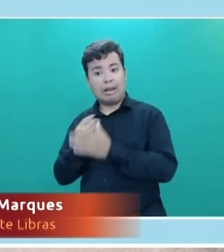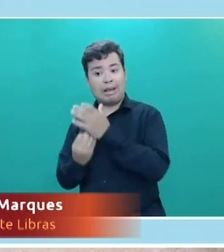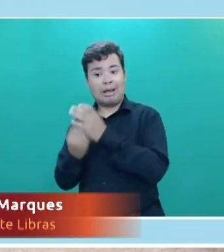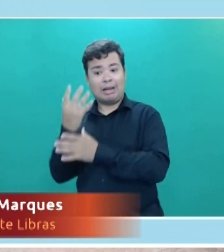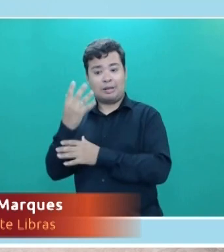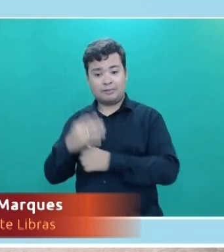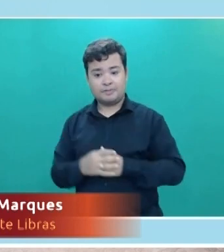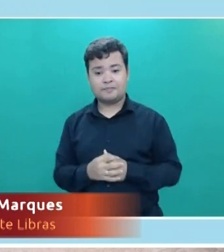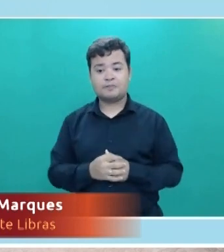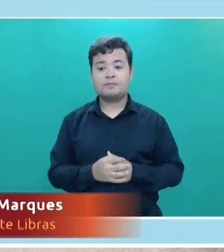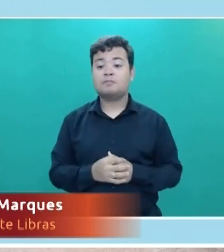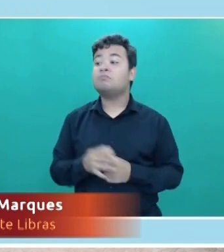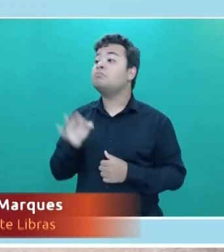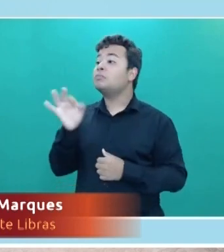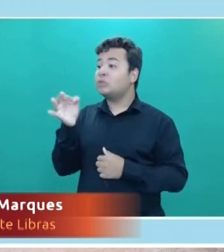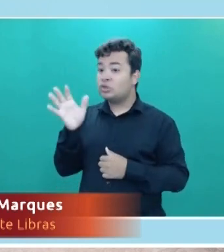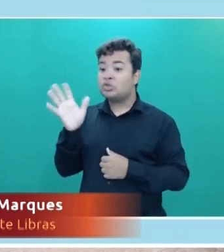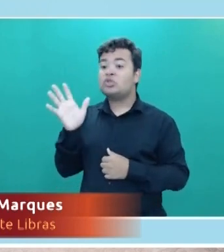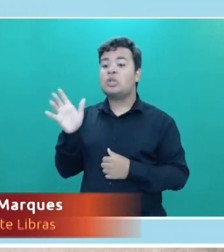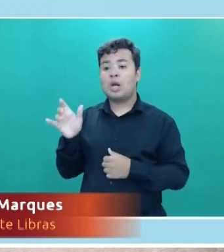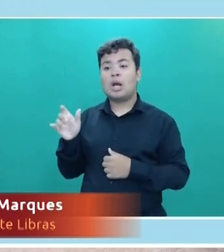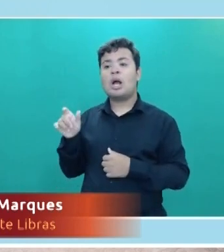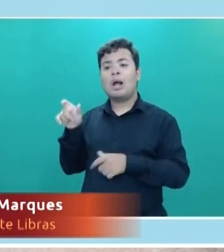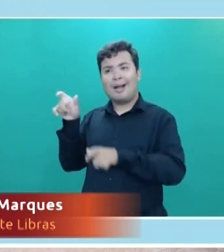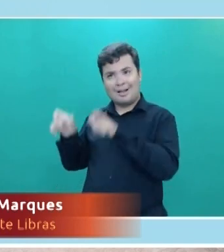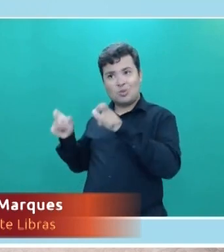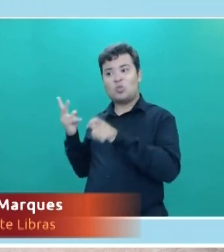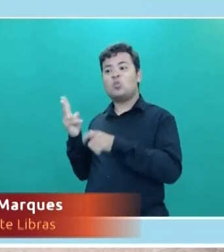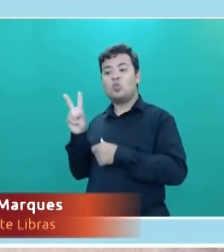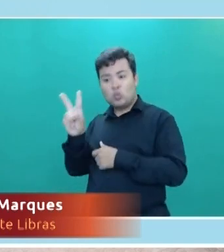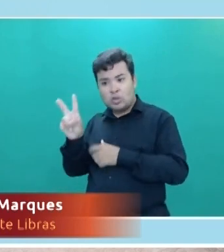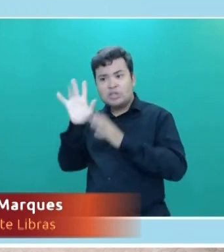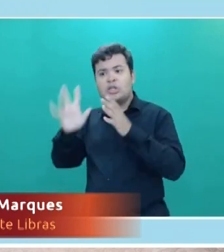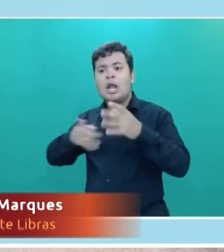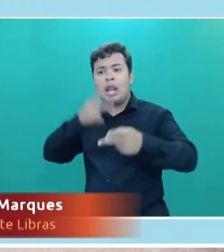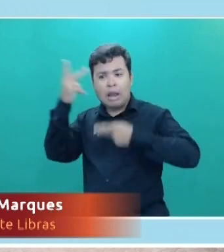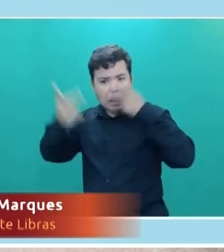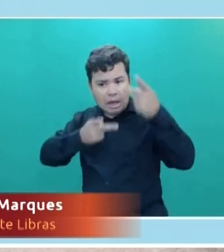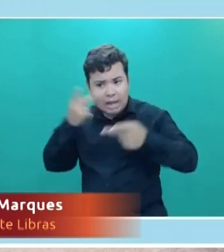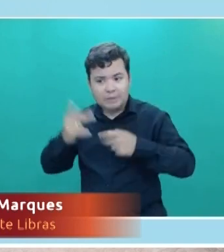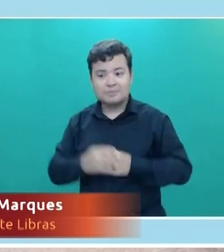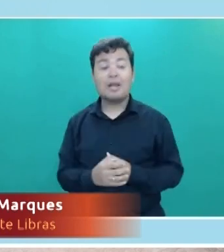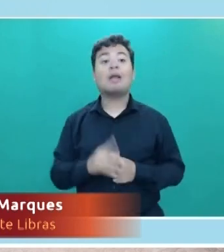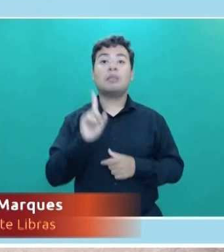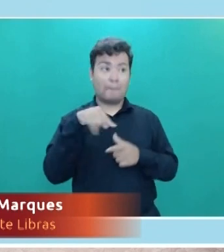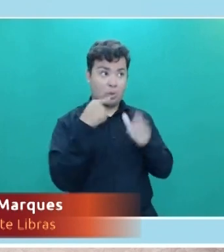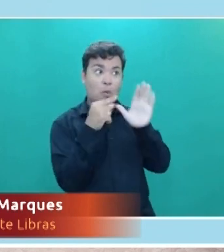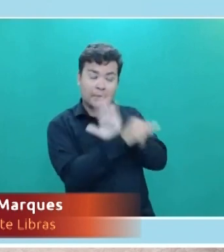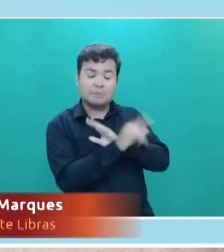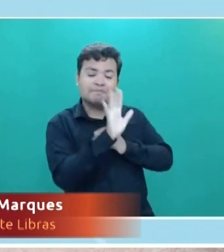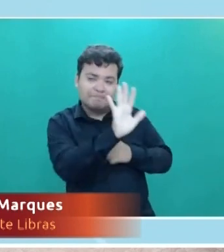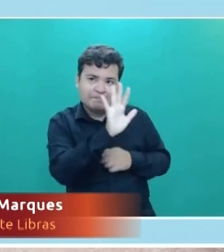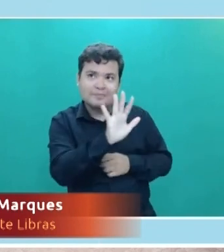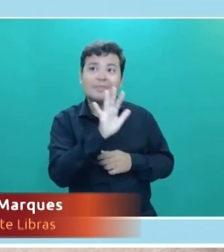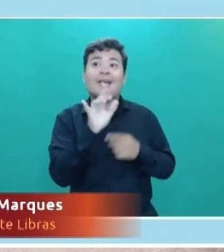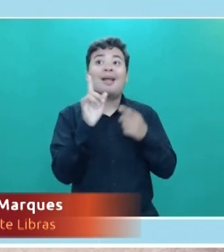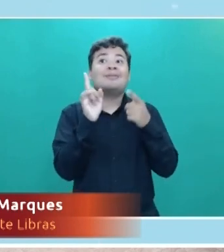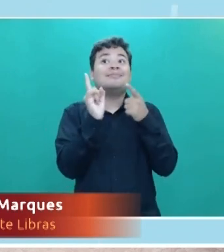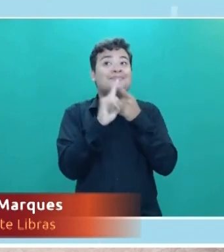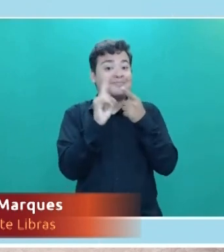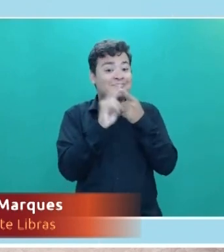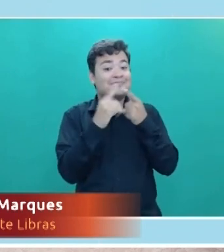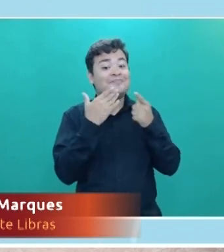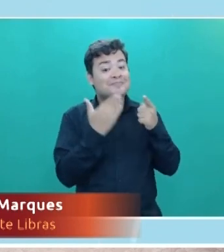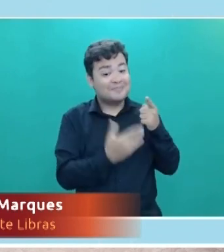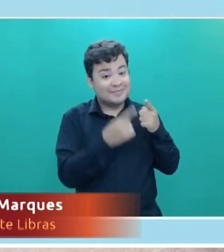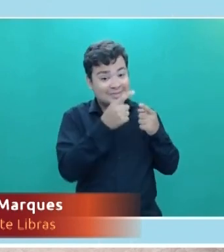Elas inclusive, já se manifestaram publicamente. Então daqui a pouco eu vou te perguntar sobre isso. Vou só falar a palavra para o Matheus e vou perguntar essa